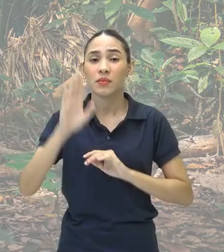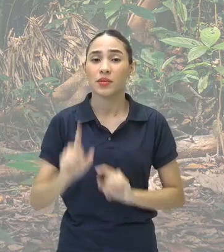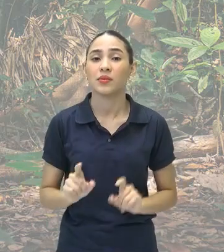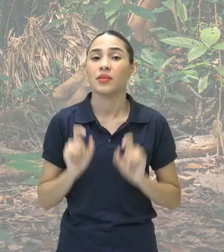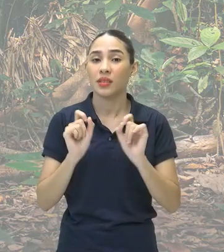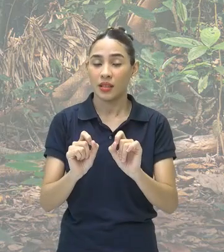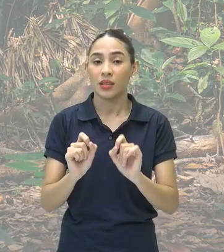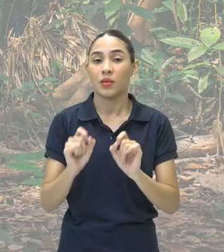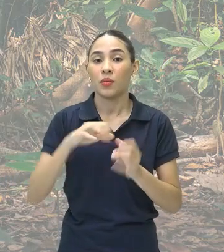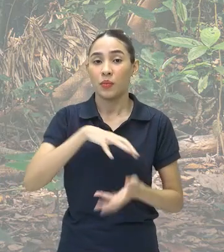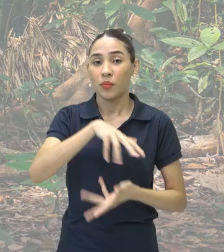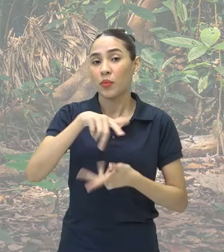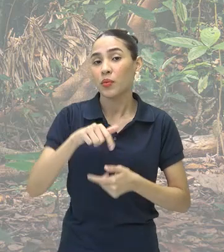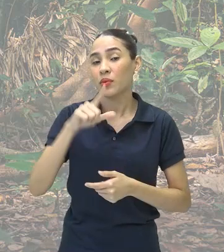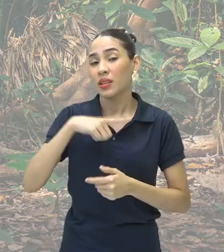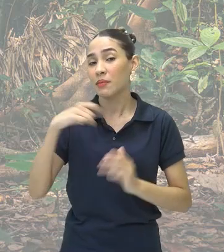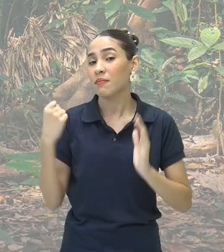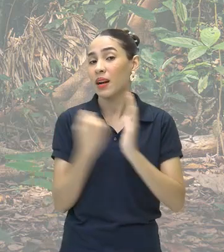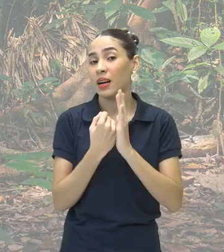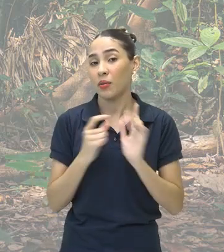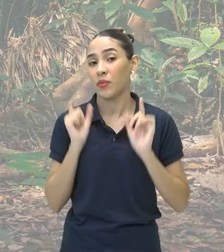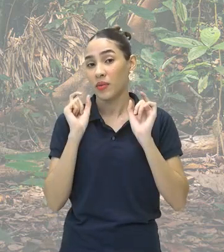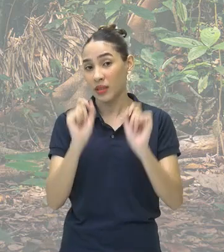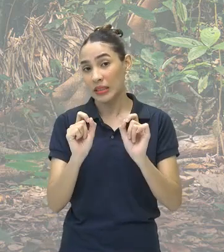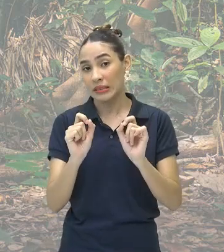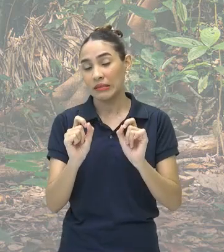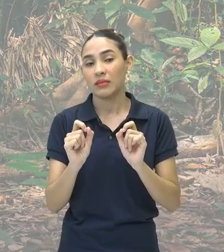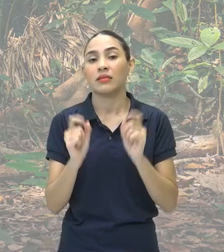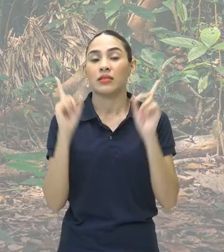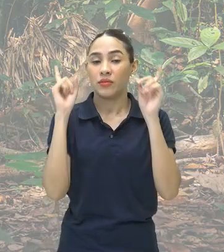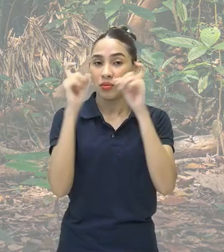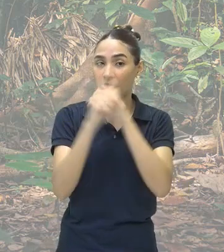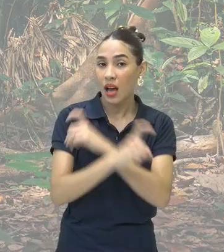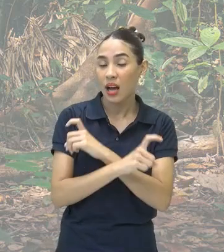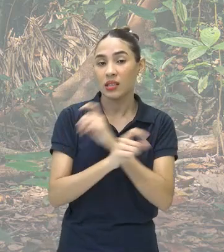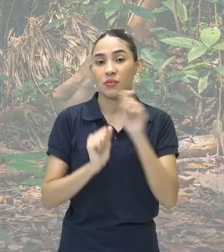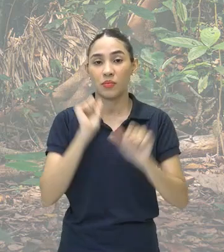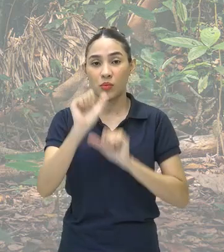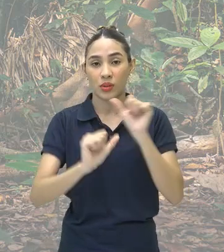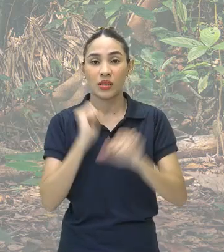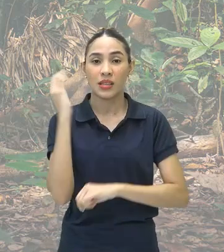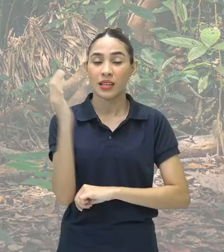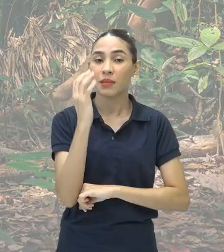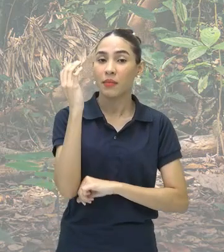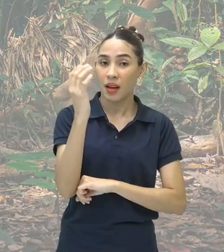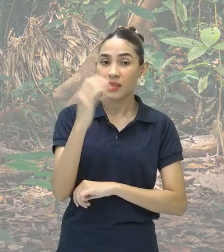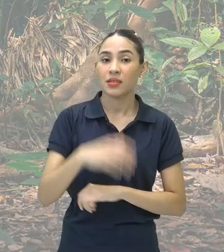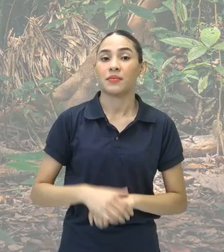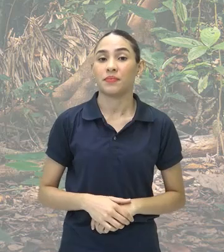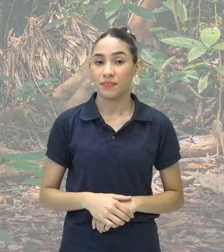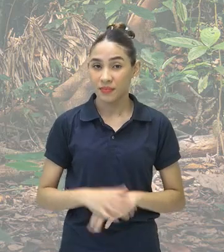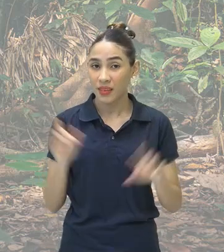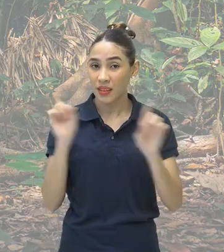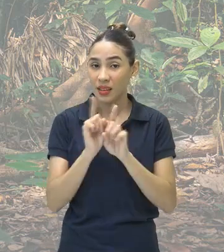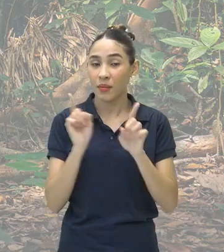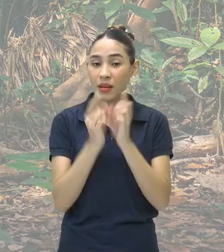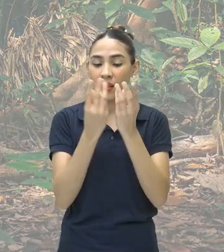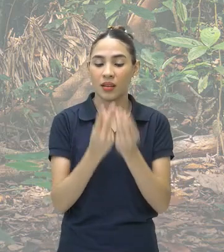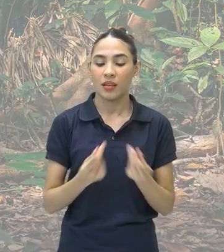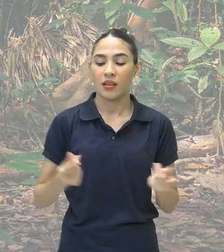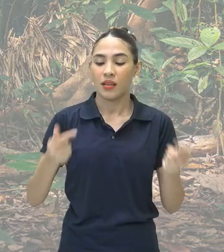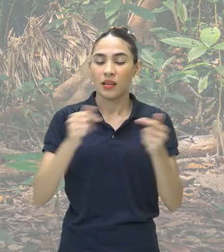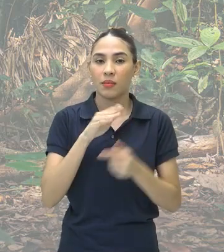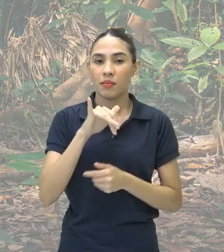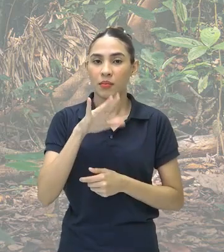especialmente em um mundo que é marcado por quê? Por desafios como as mudanças climáticas, a degradação